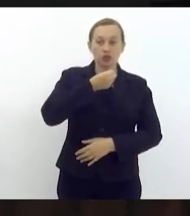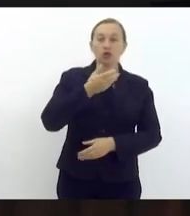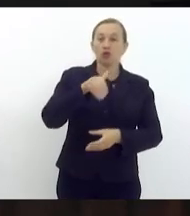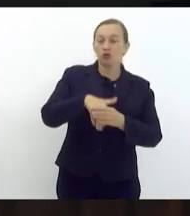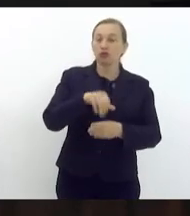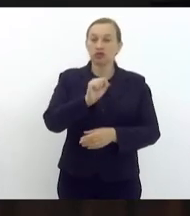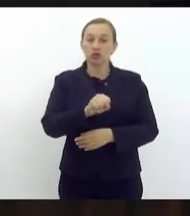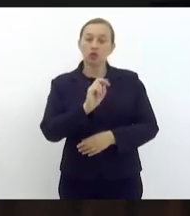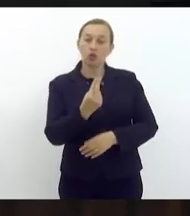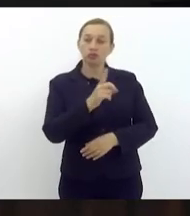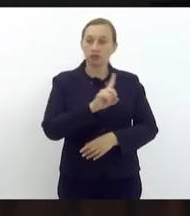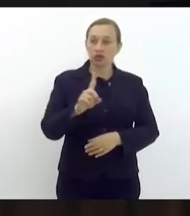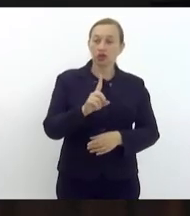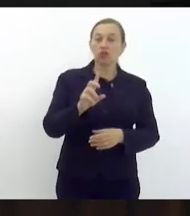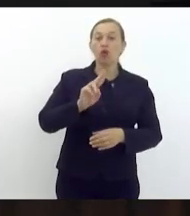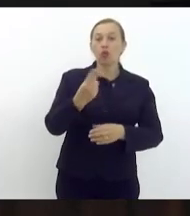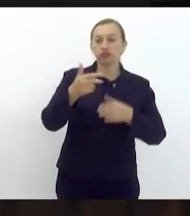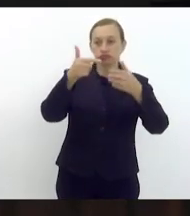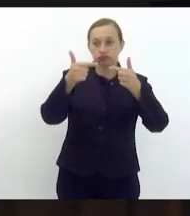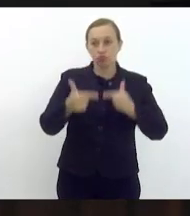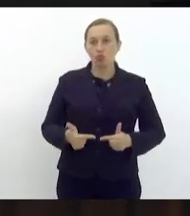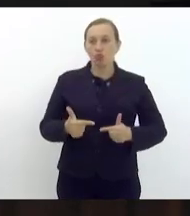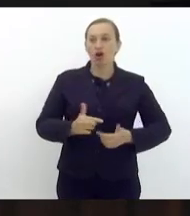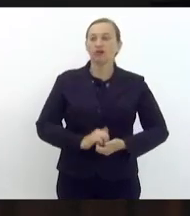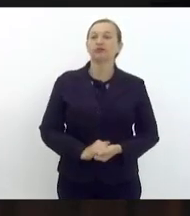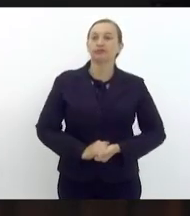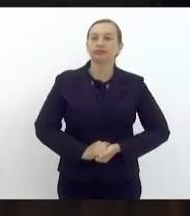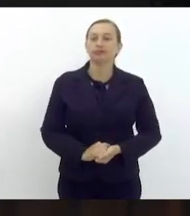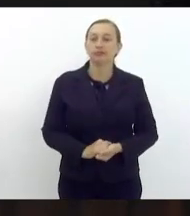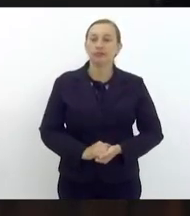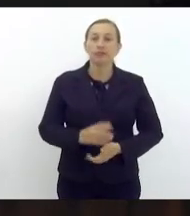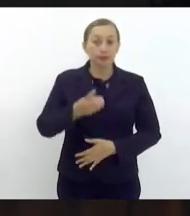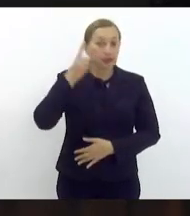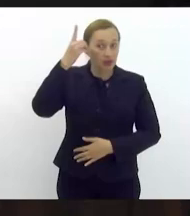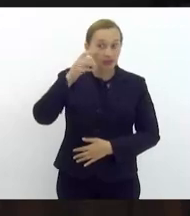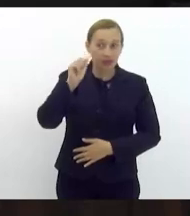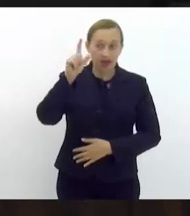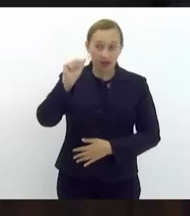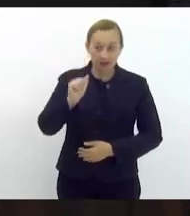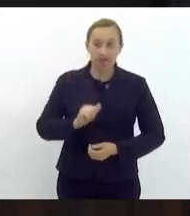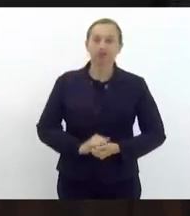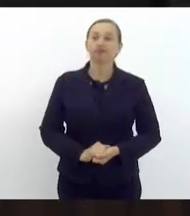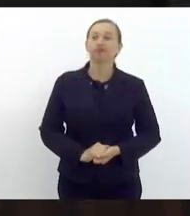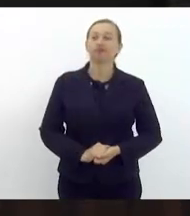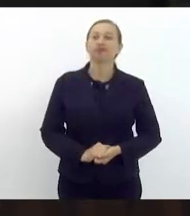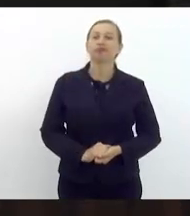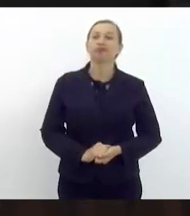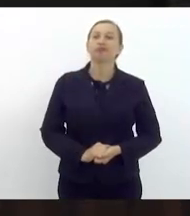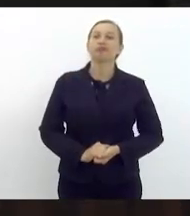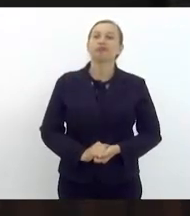sim, não ou abstenção. Deputado Alan Lopes.